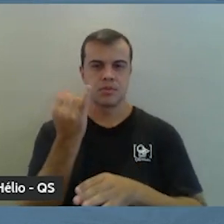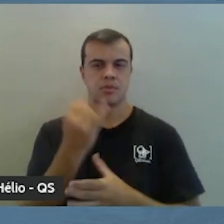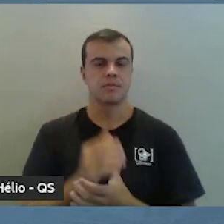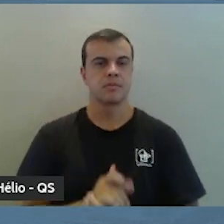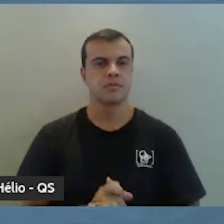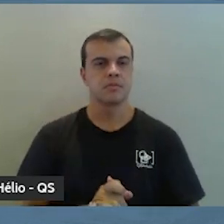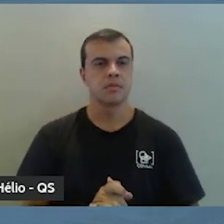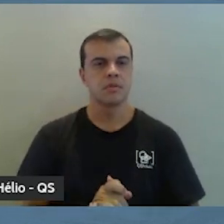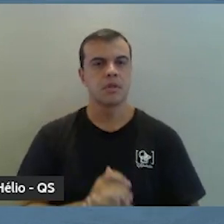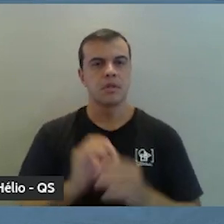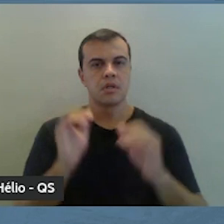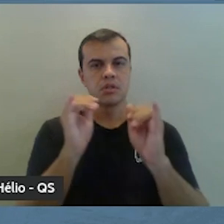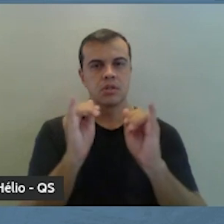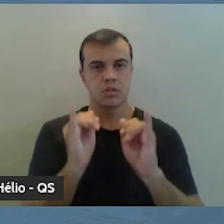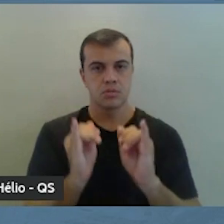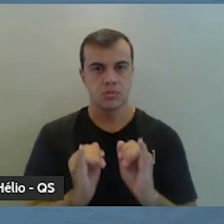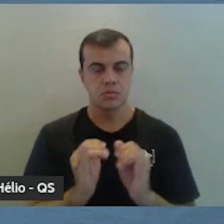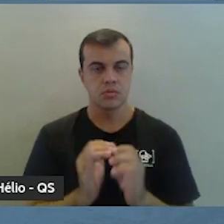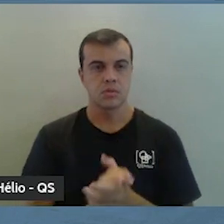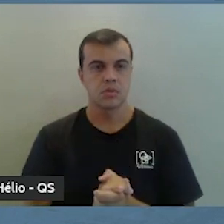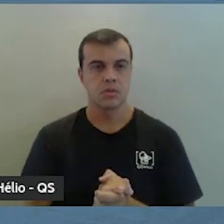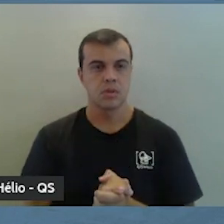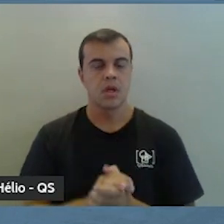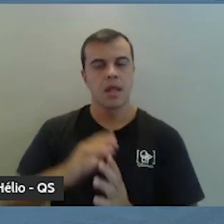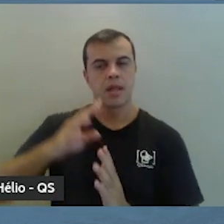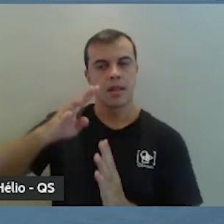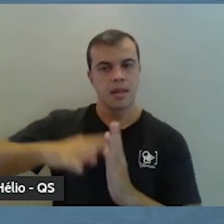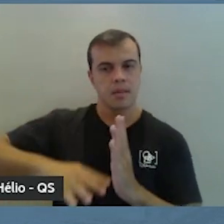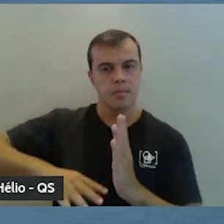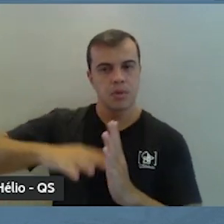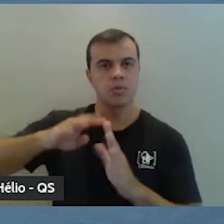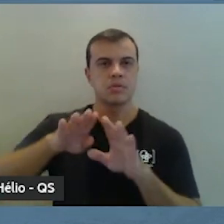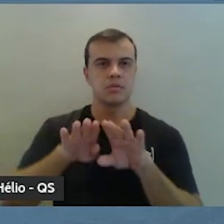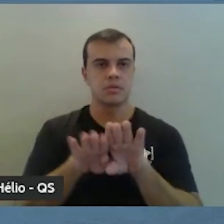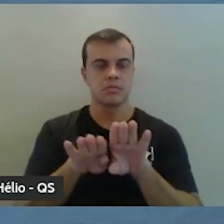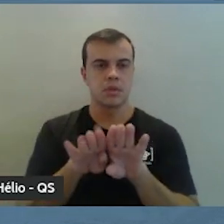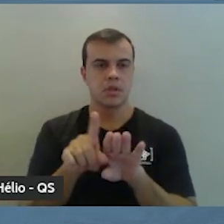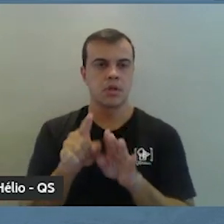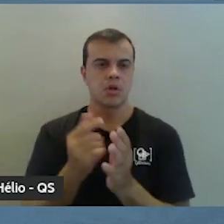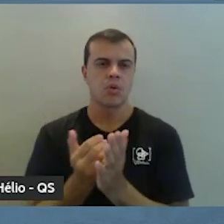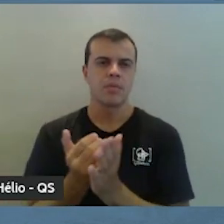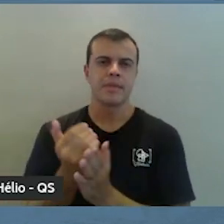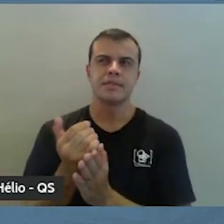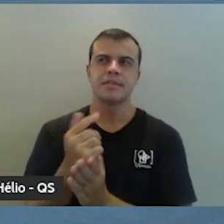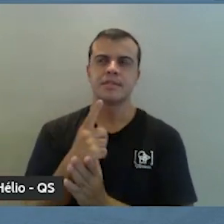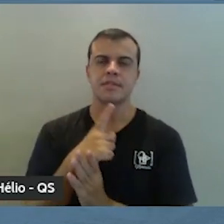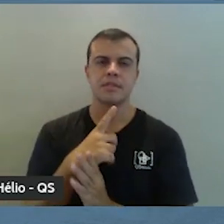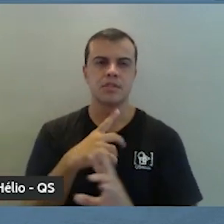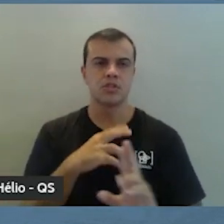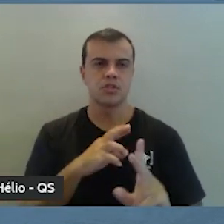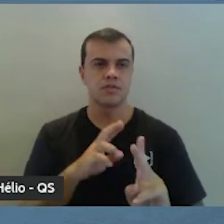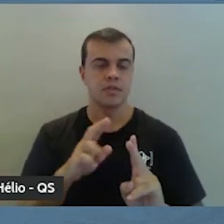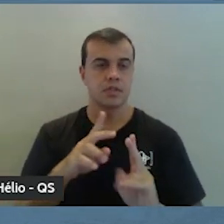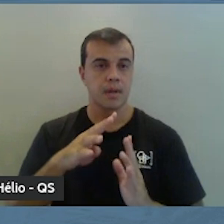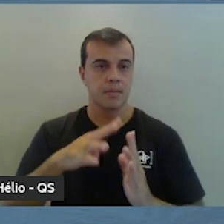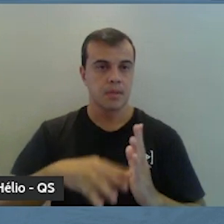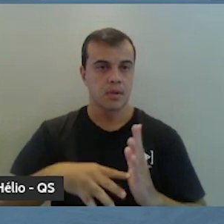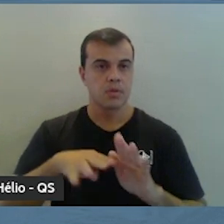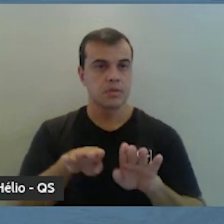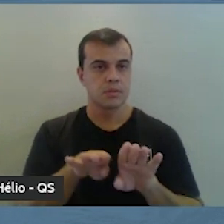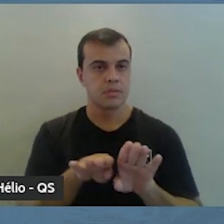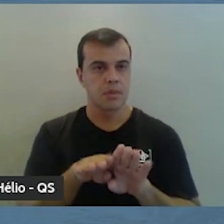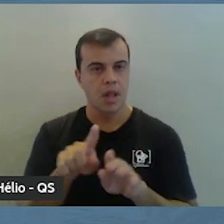da escultura e da pintura também. Ele começa a ter rupturas muito grandes da pintura. Então,